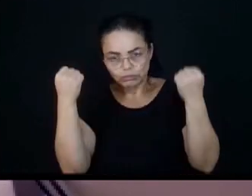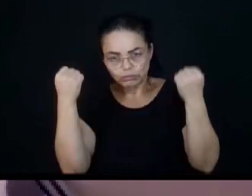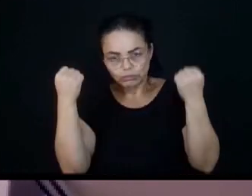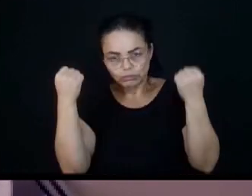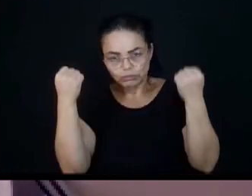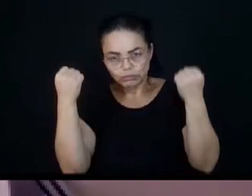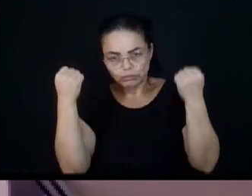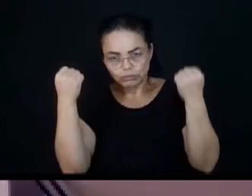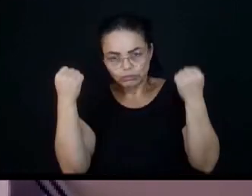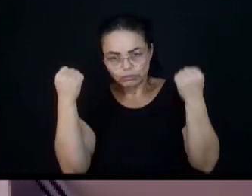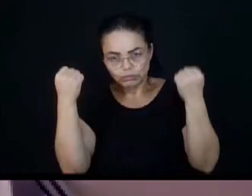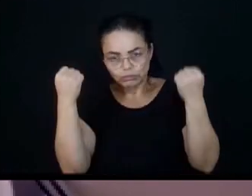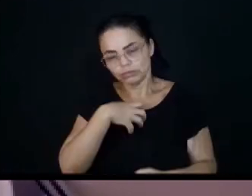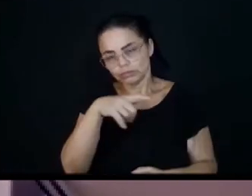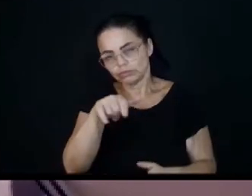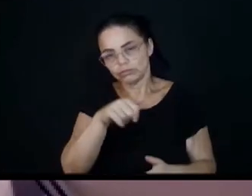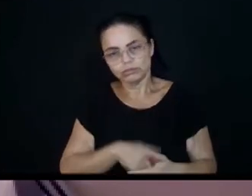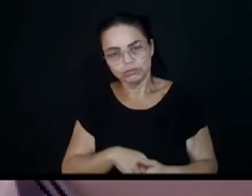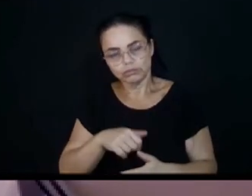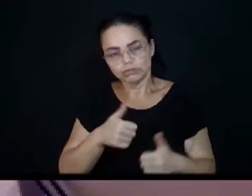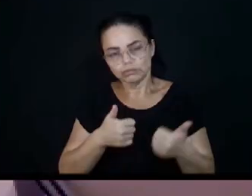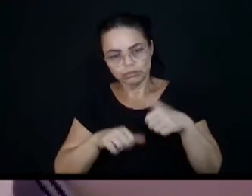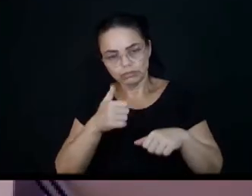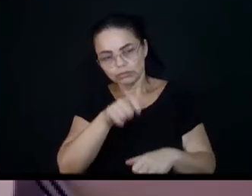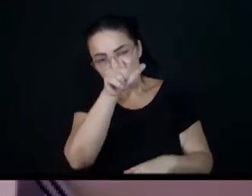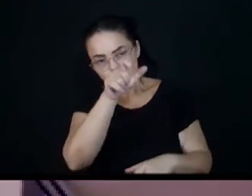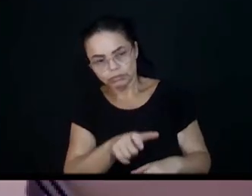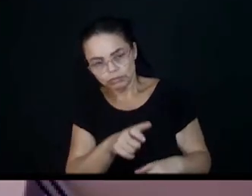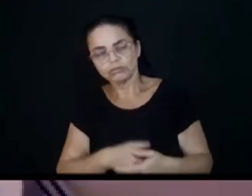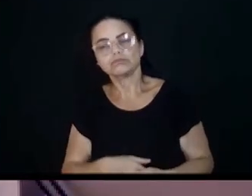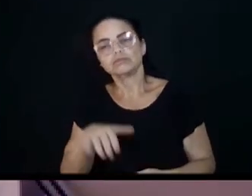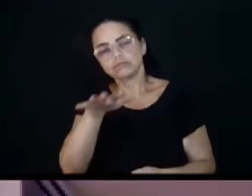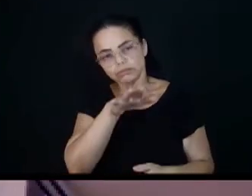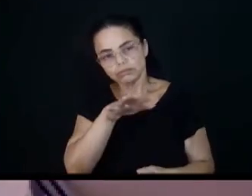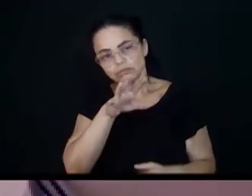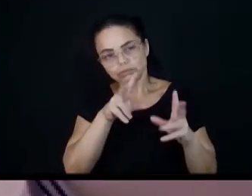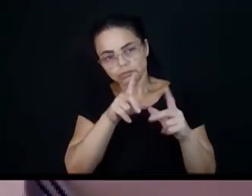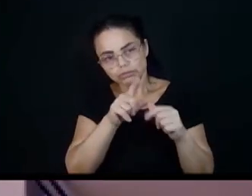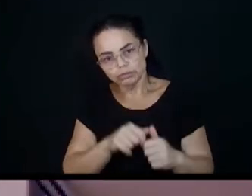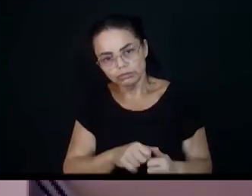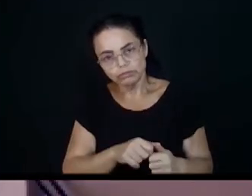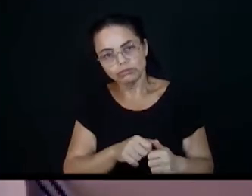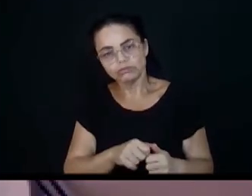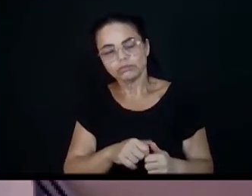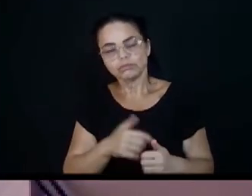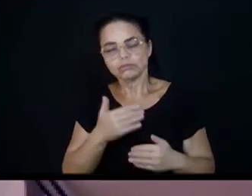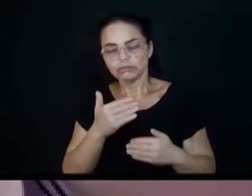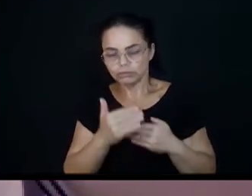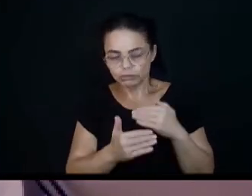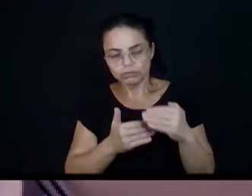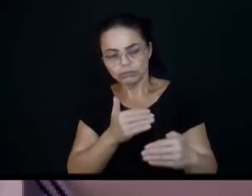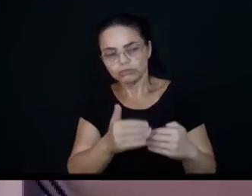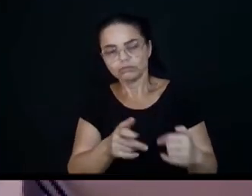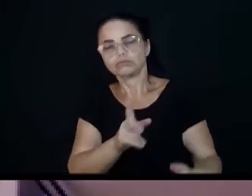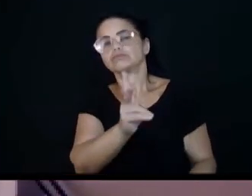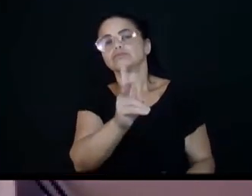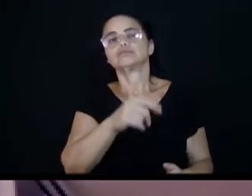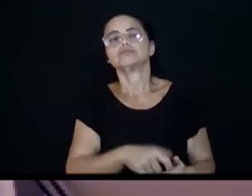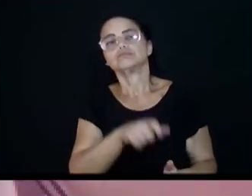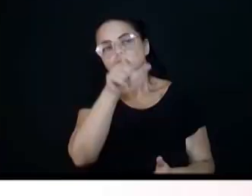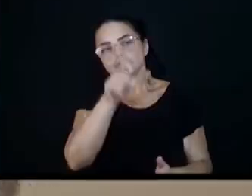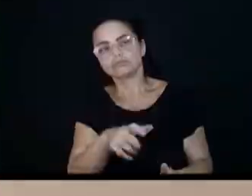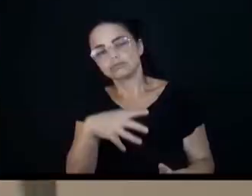Você tem que analisar a pessoa como um todo, começar devagar e sempre, e fazer com que essa pessoa se adapte